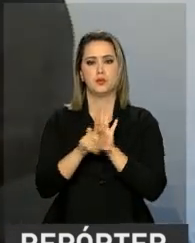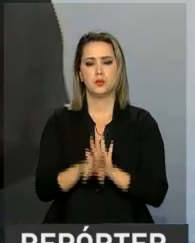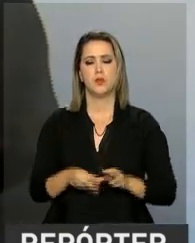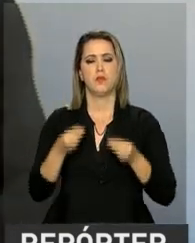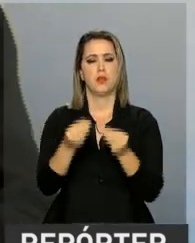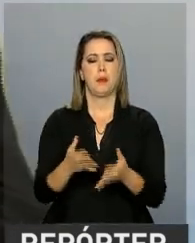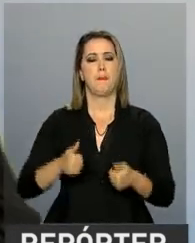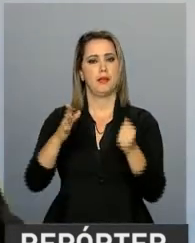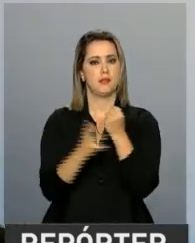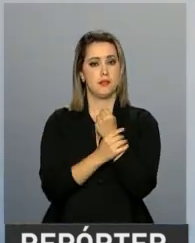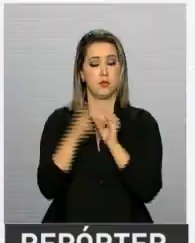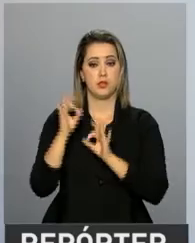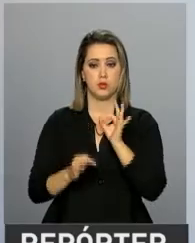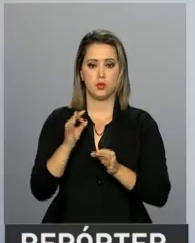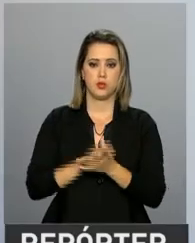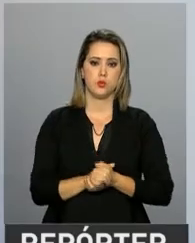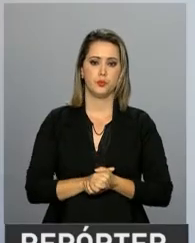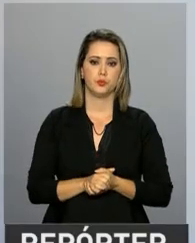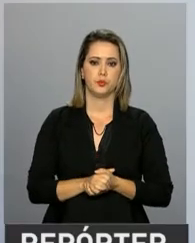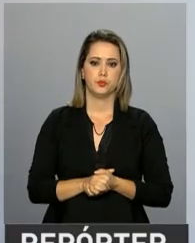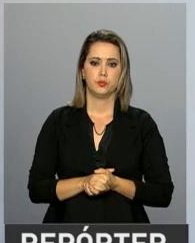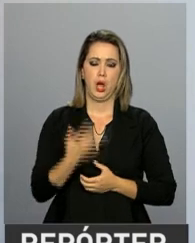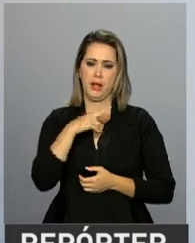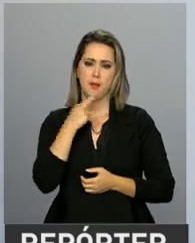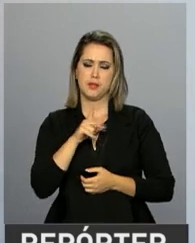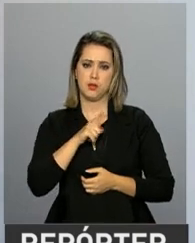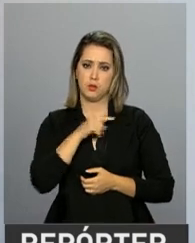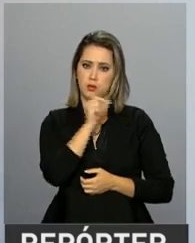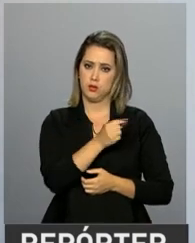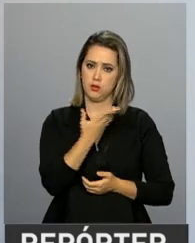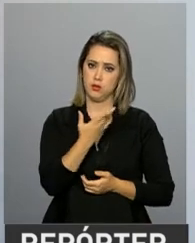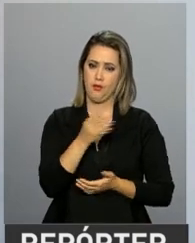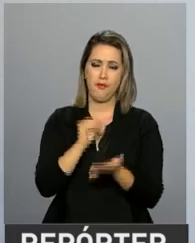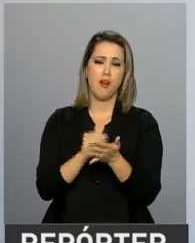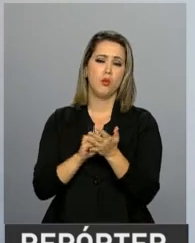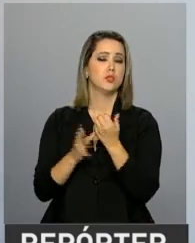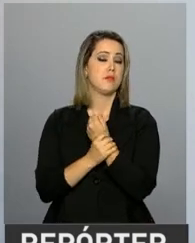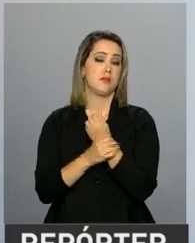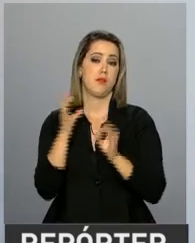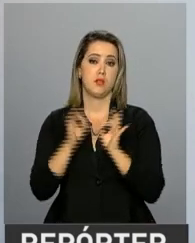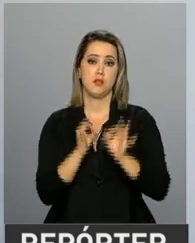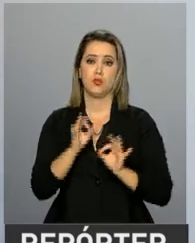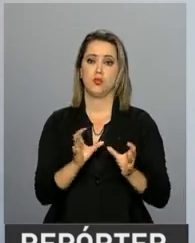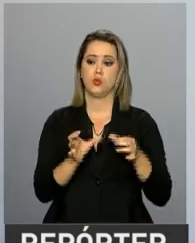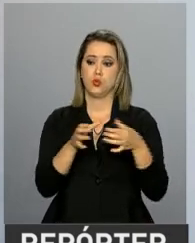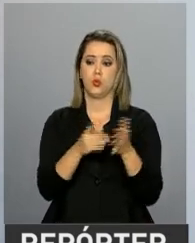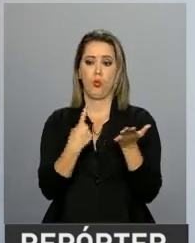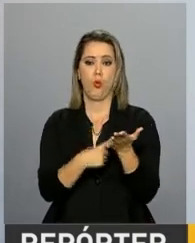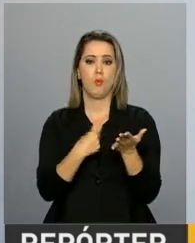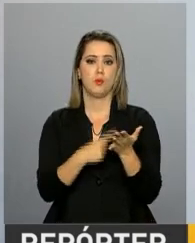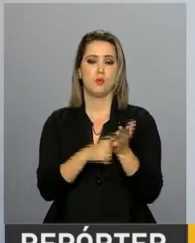maior segurança jurídica a grande reclamação é a insegurança jurídicas das negociações coletivas no brasil